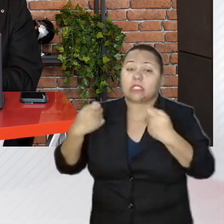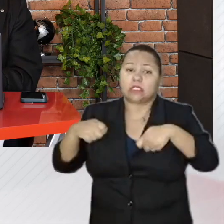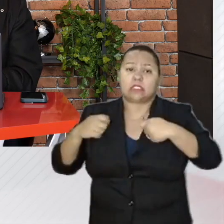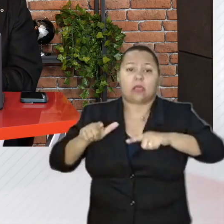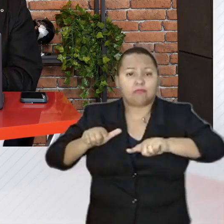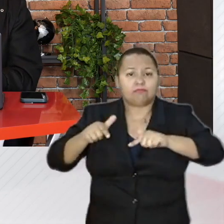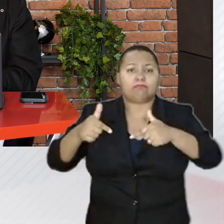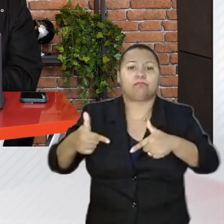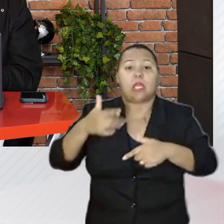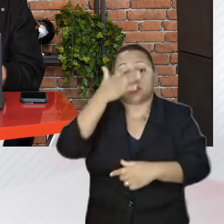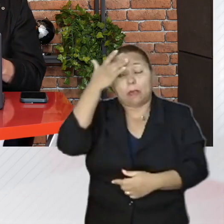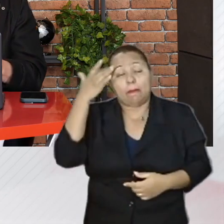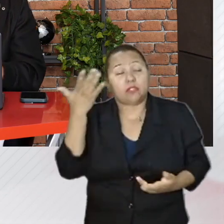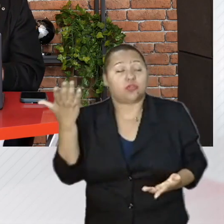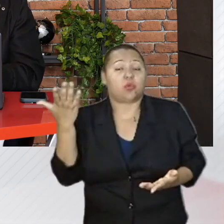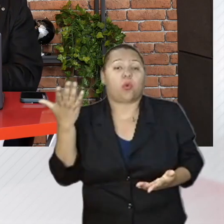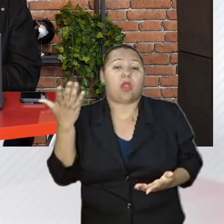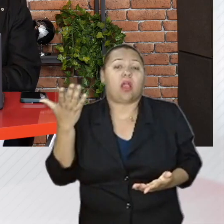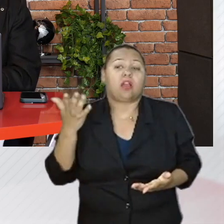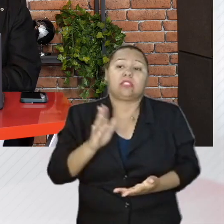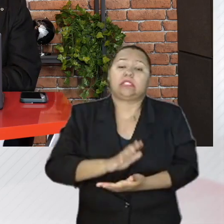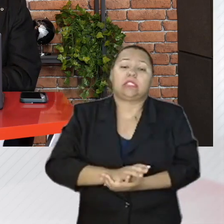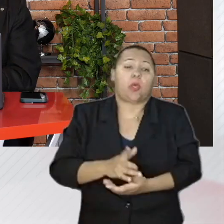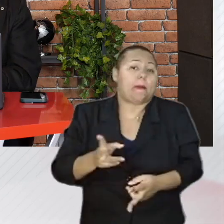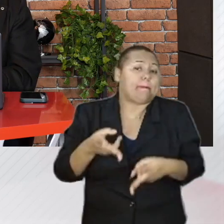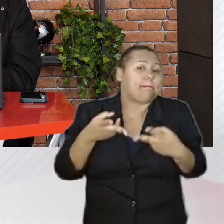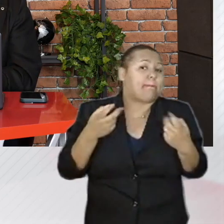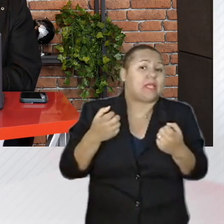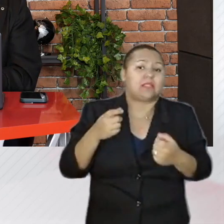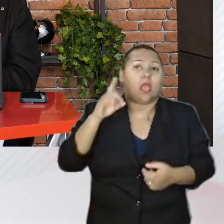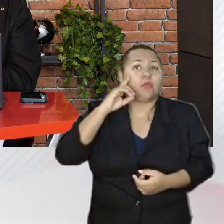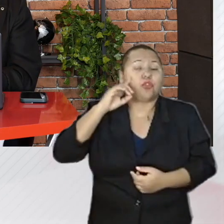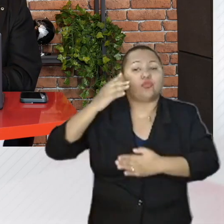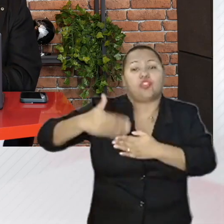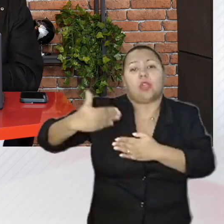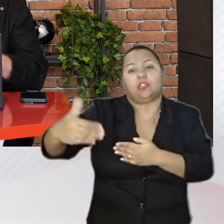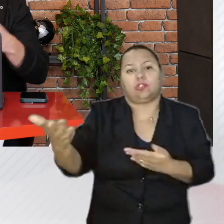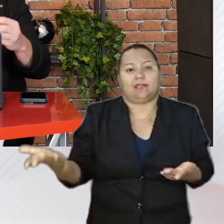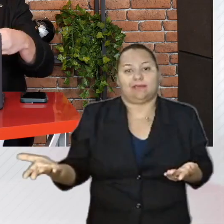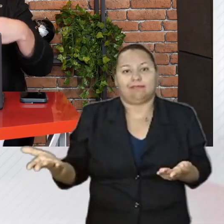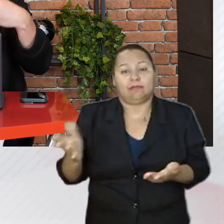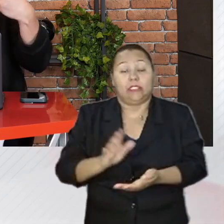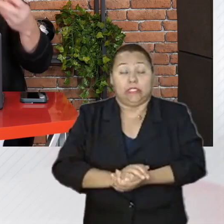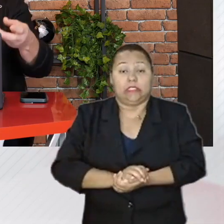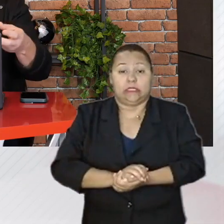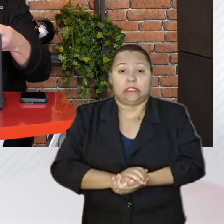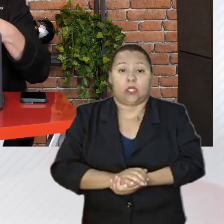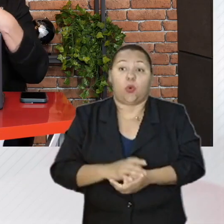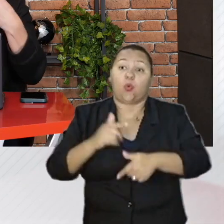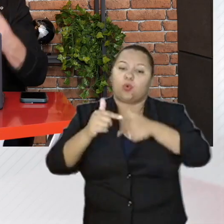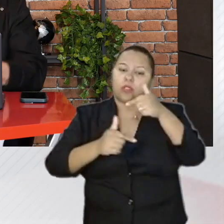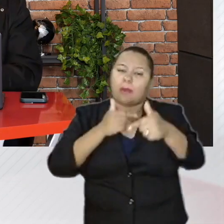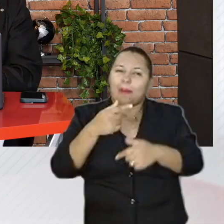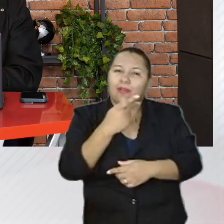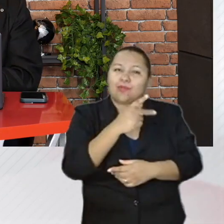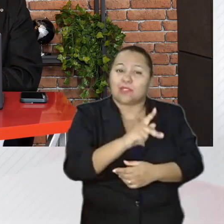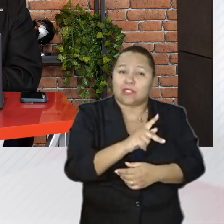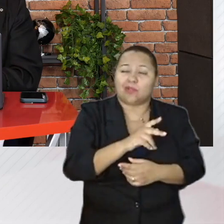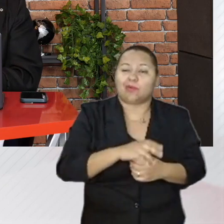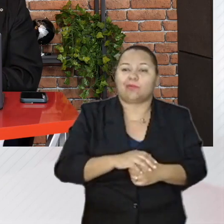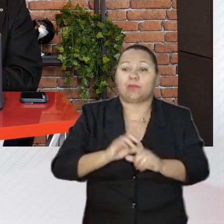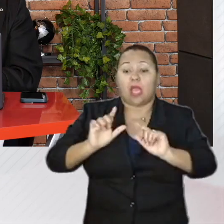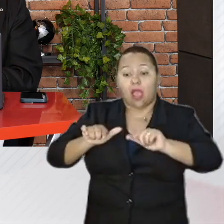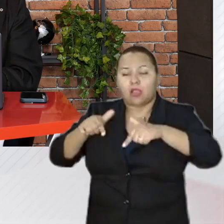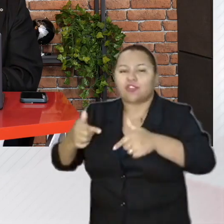pessoas não percebem no dia a dia. O seu trabalho, a sua interferência, ela é